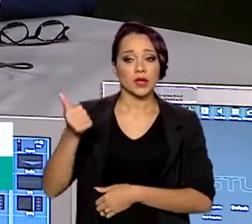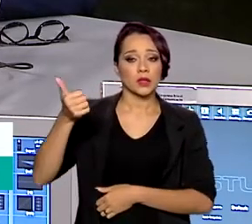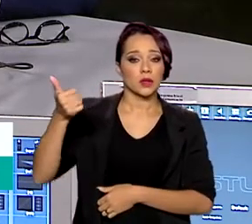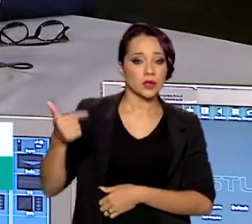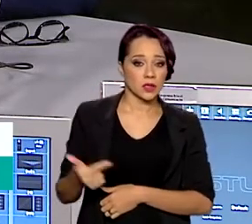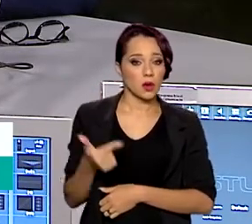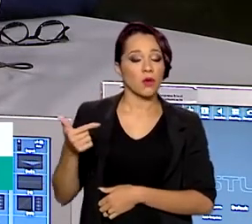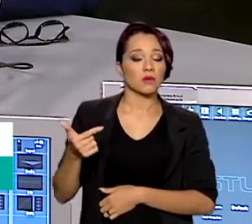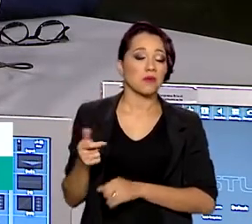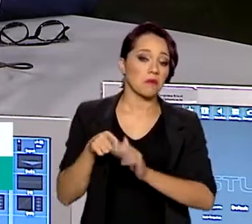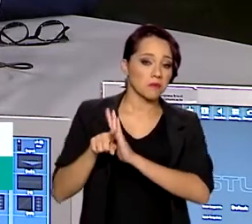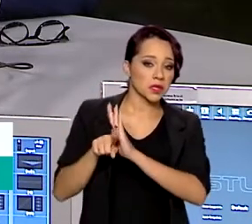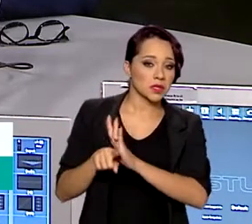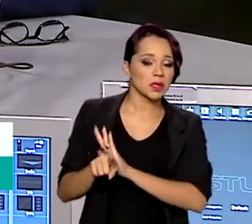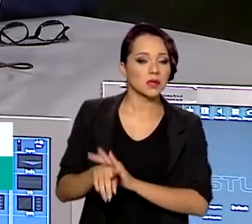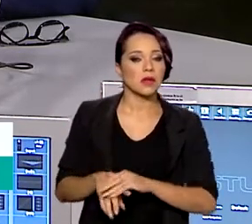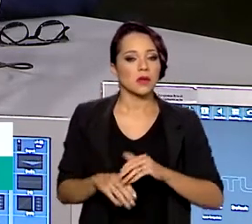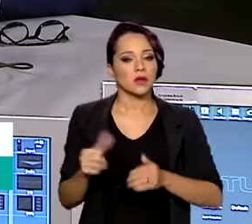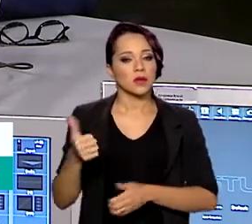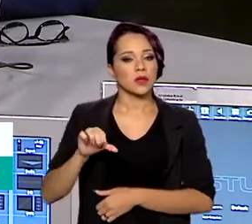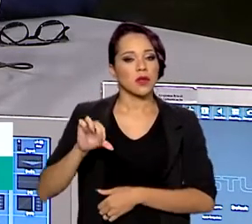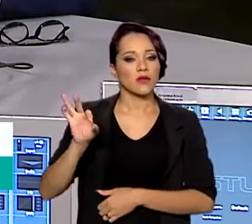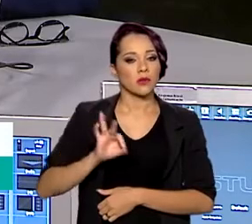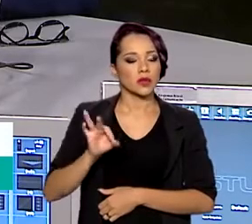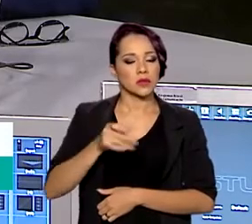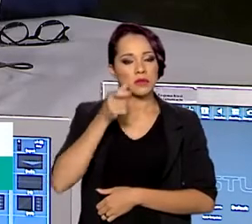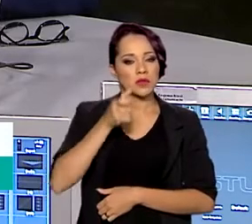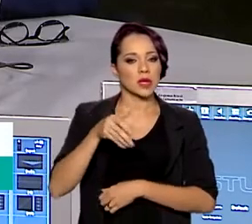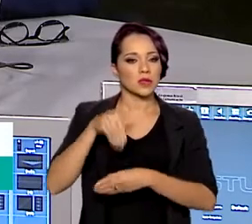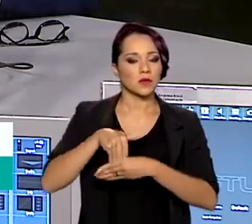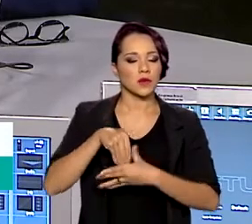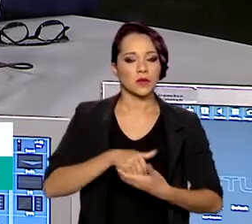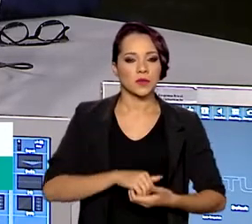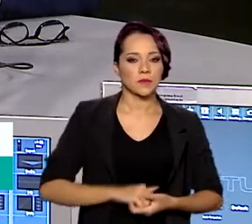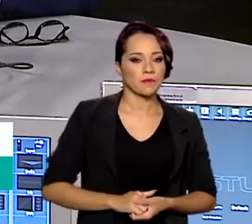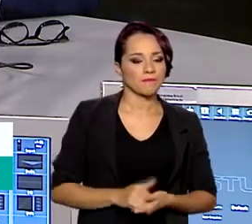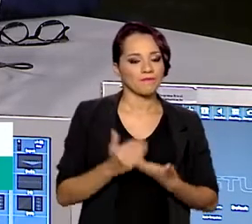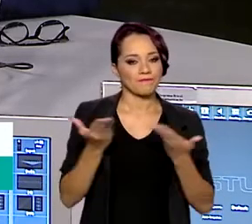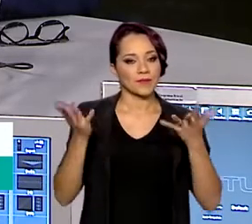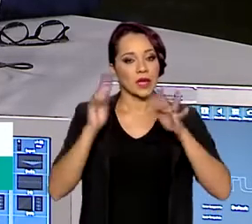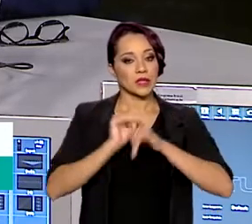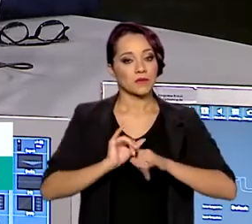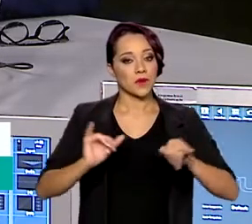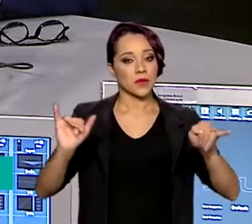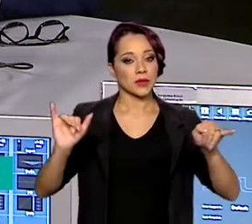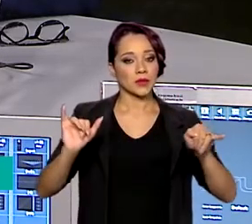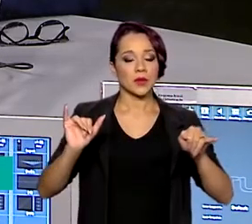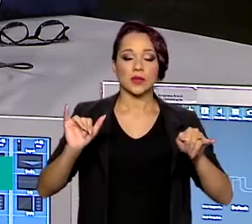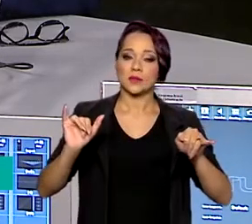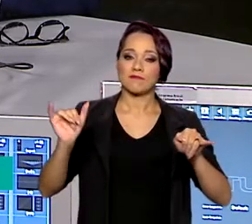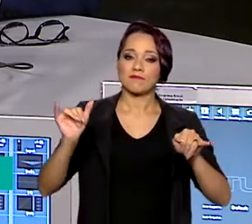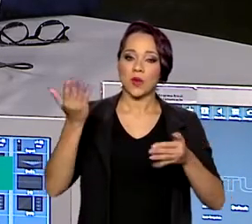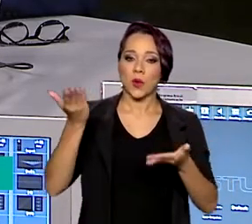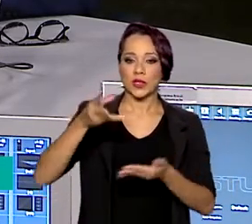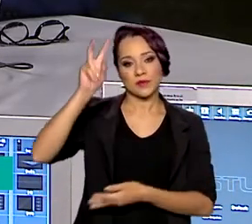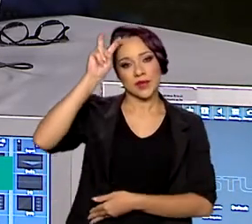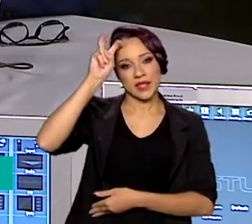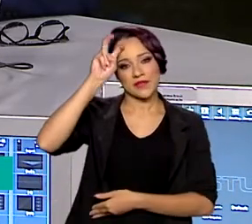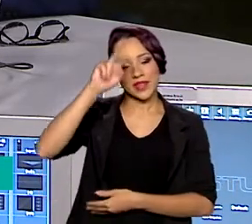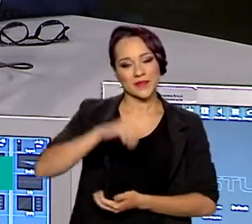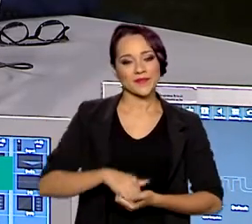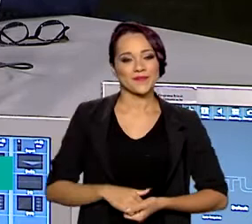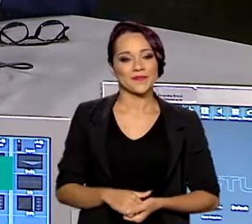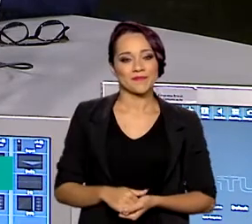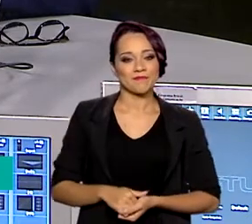segundo as pesquisas, com 19% das intenções de voto. São esses os nossos destaques nesta quinta-feira,